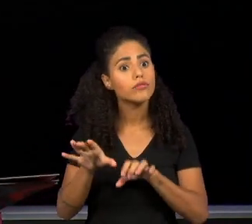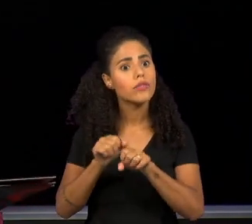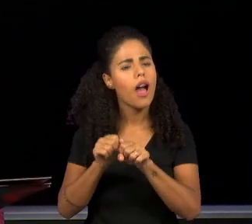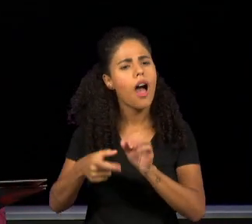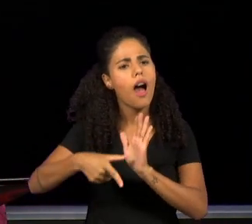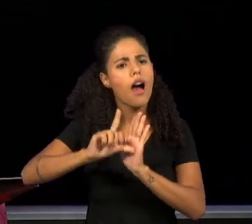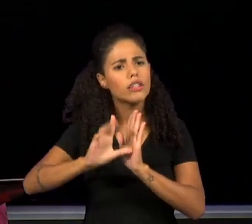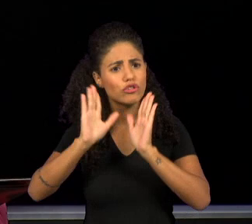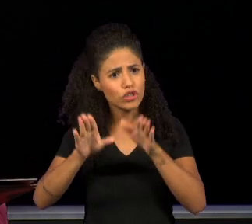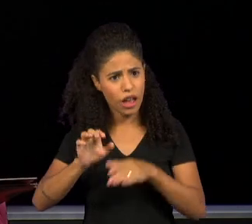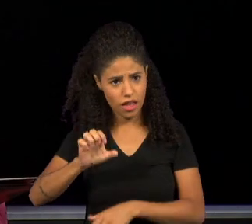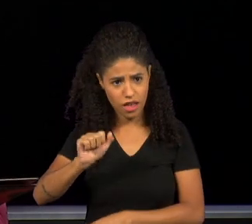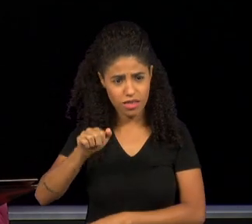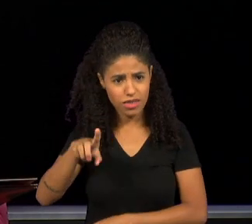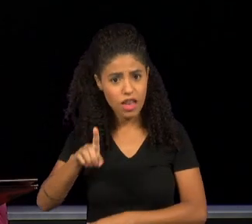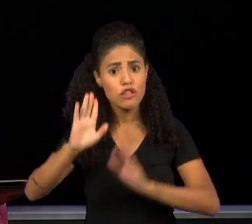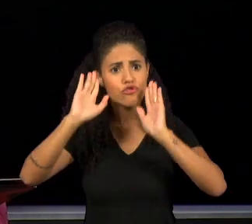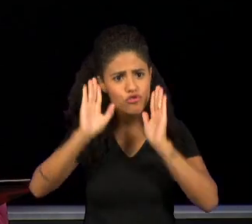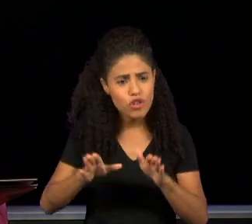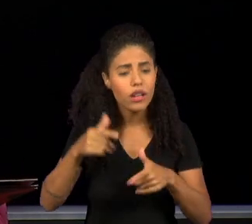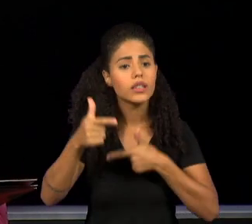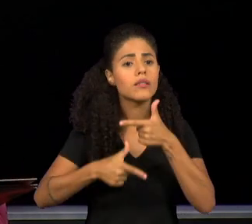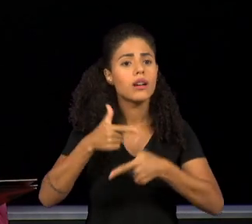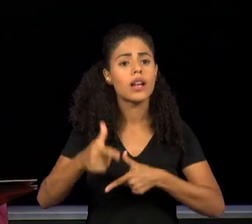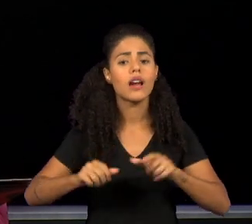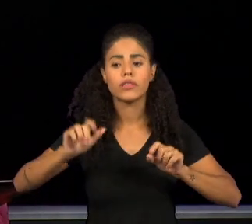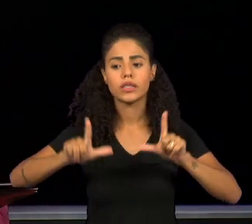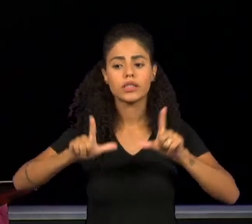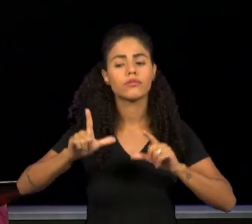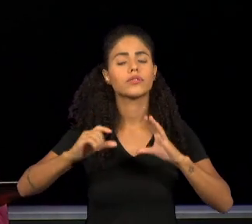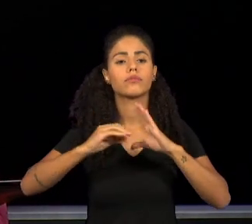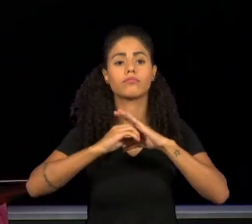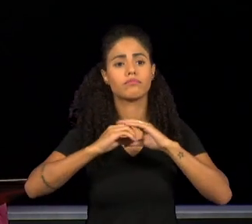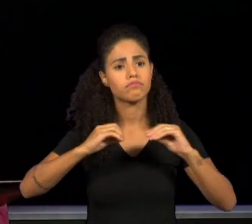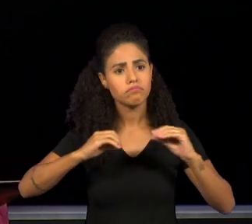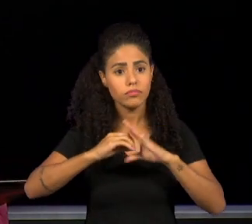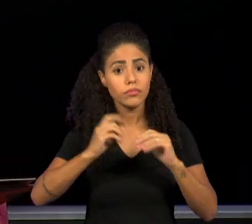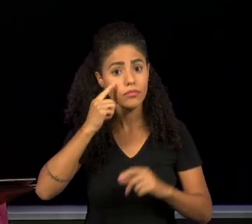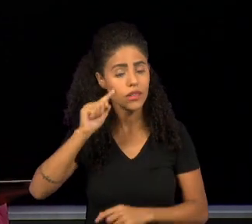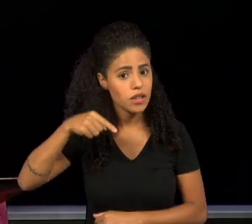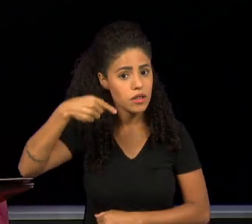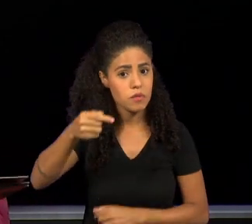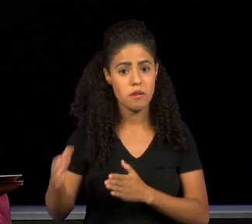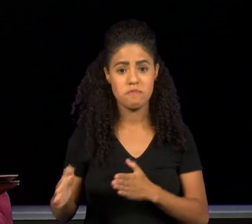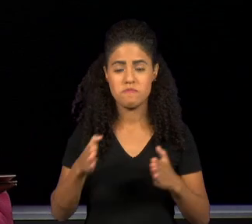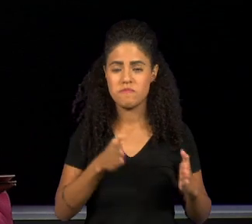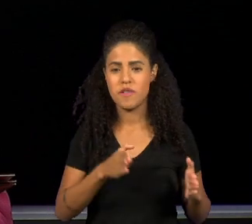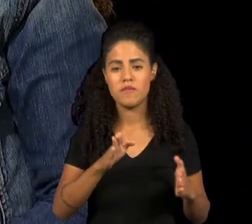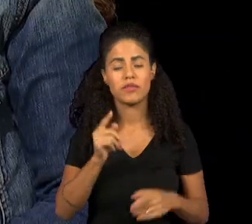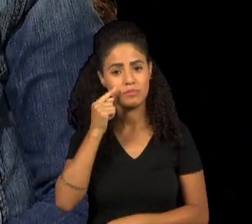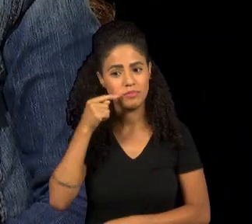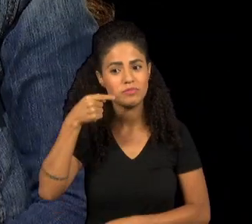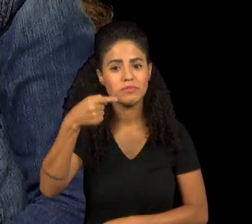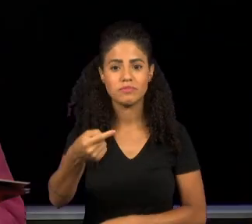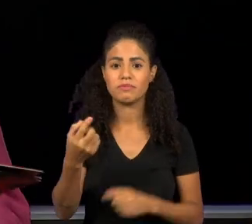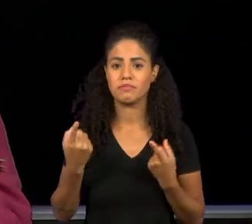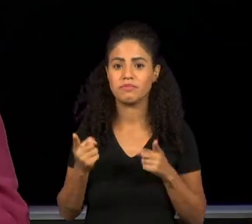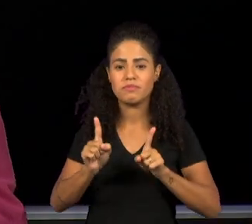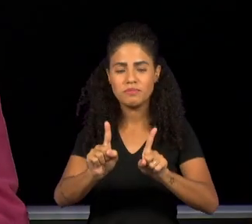já estava trabalhando na TV Bandeirantes, olha só. Mas sobre isso a gente fala daqui a pouquinho, no próximo bloco, tá bom?